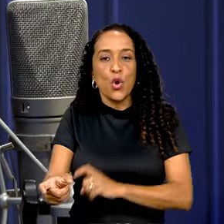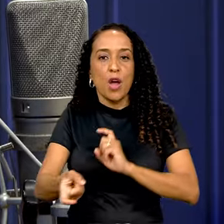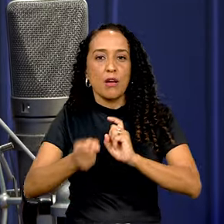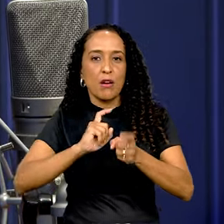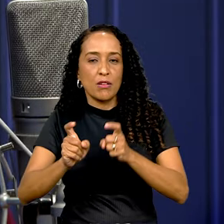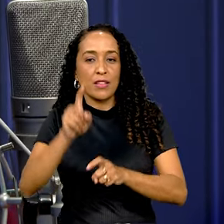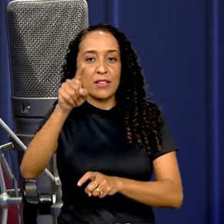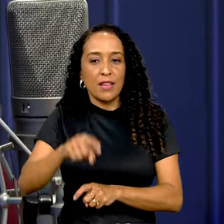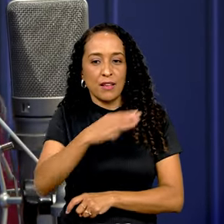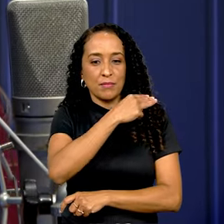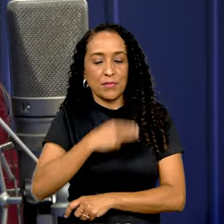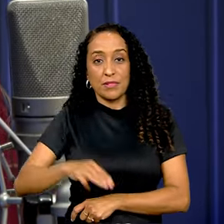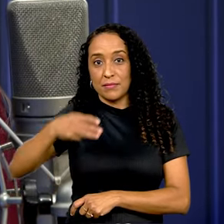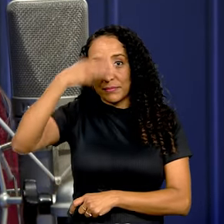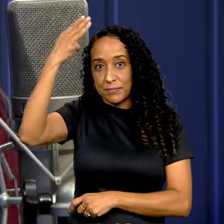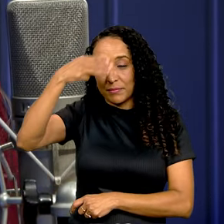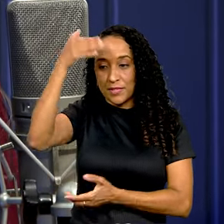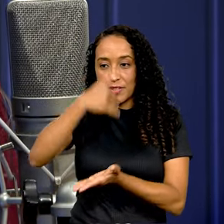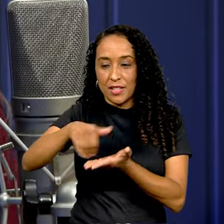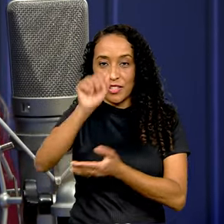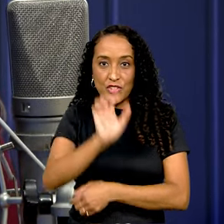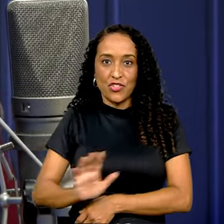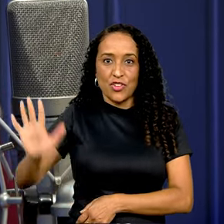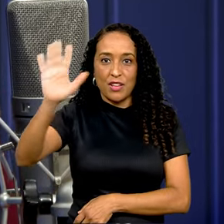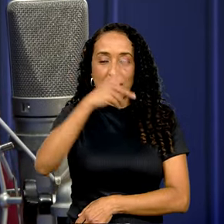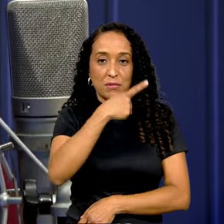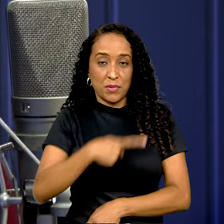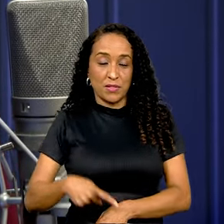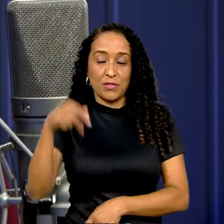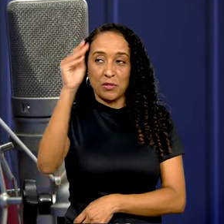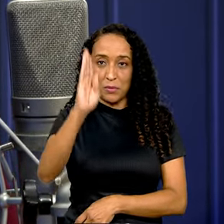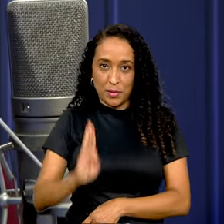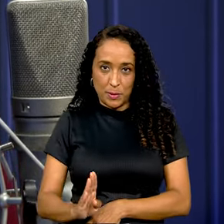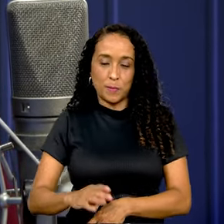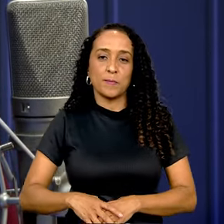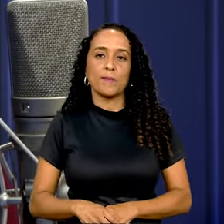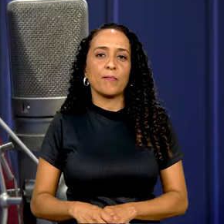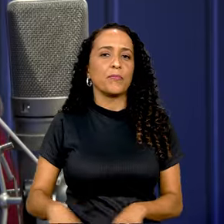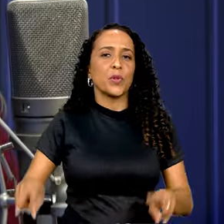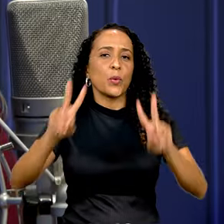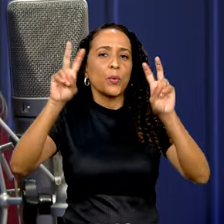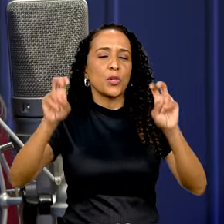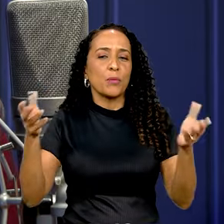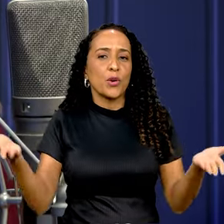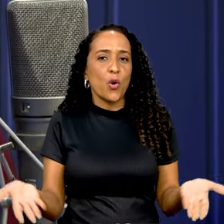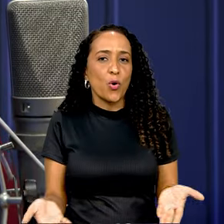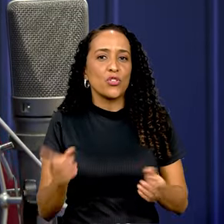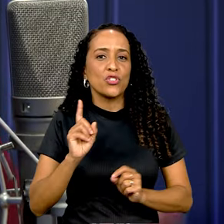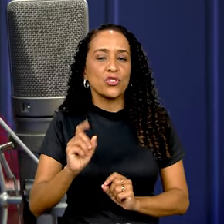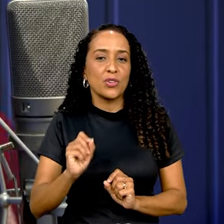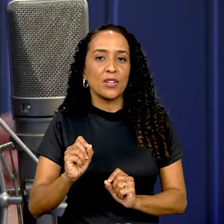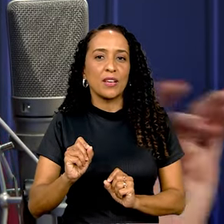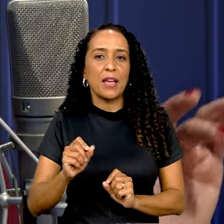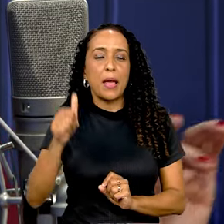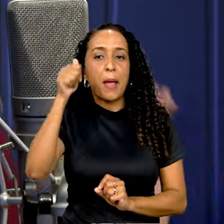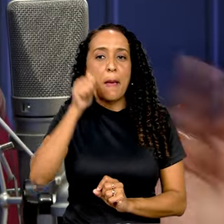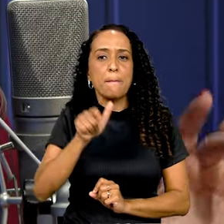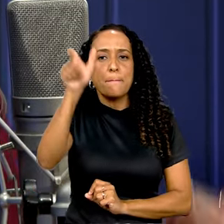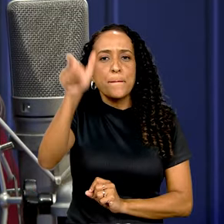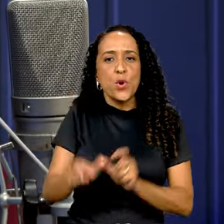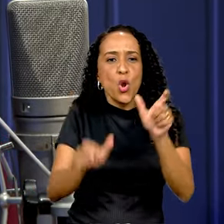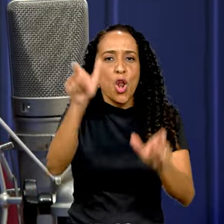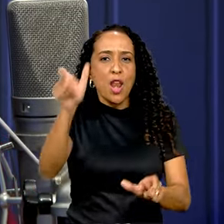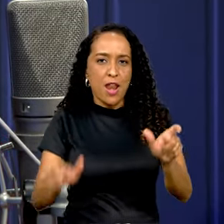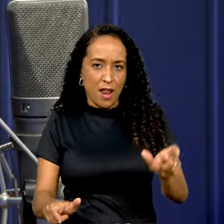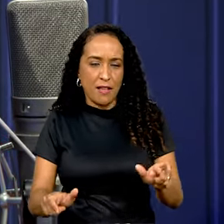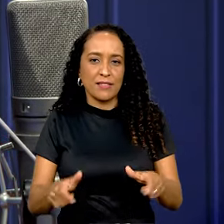ministro Márcio Macedo da Secretaria Geral da presidência da república o tema de hoje aqui é mulheres